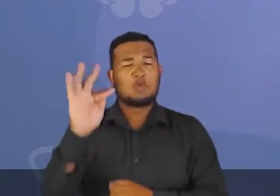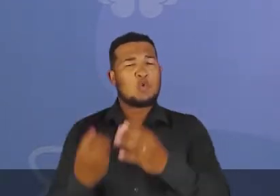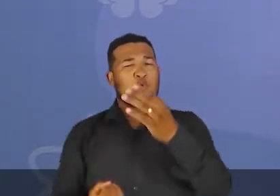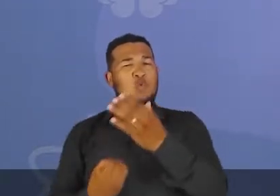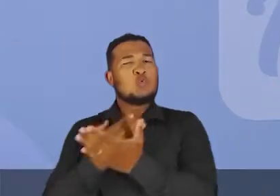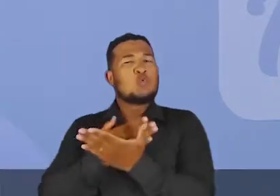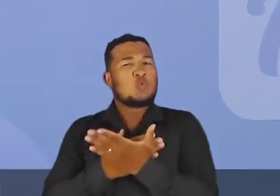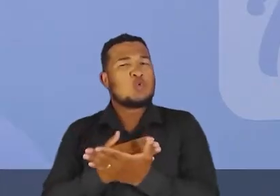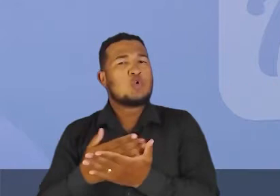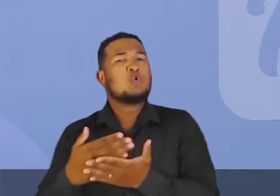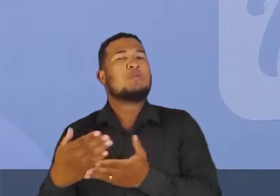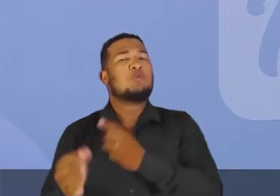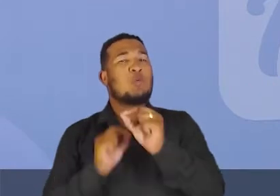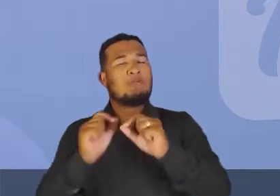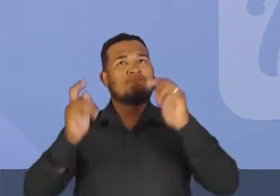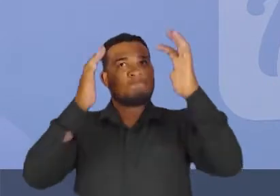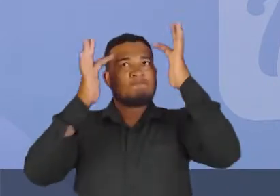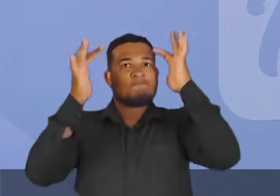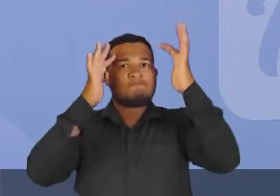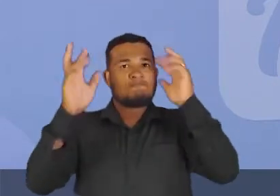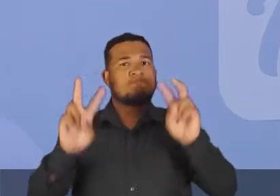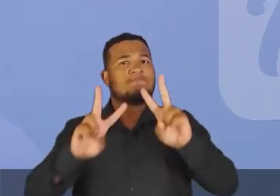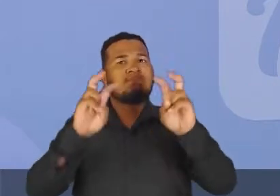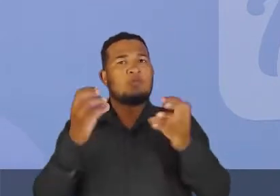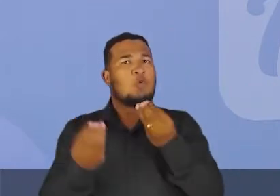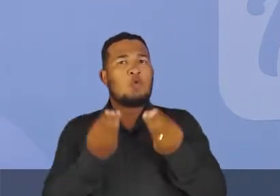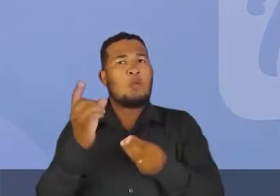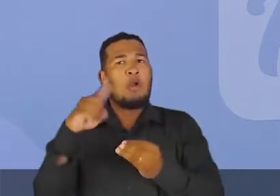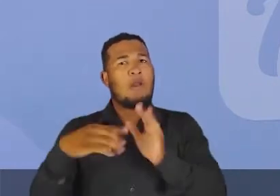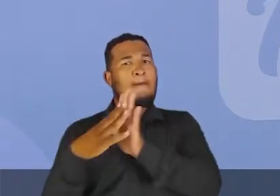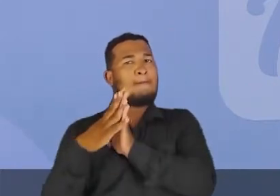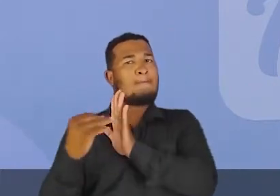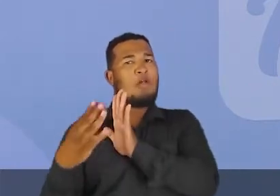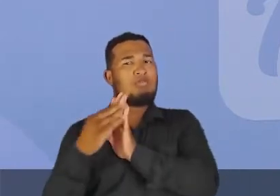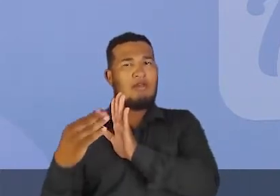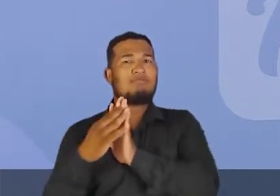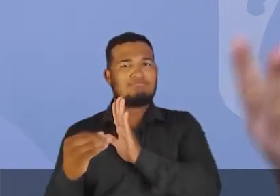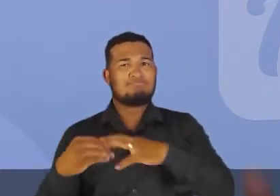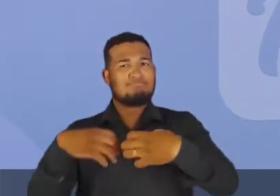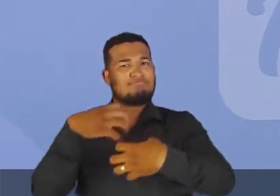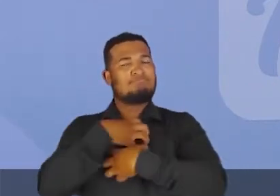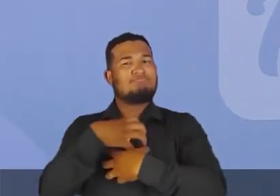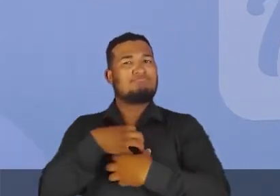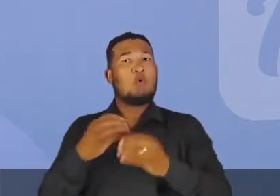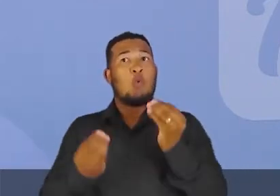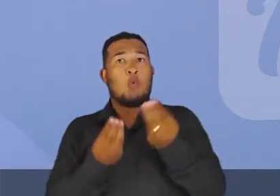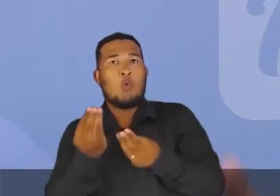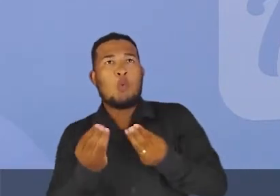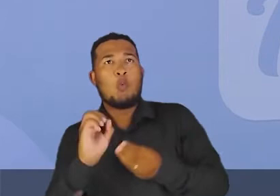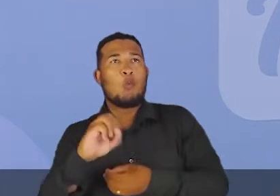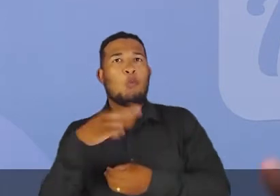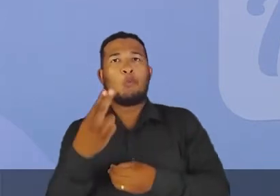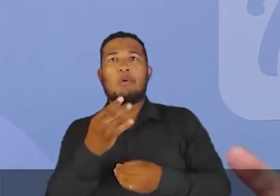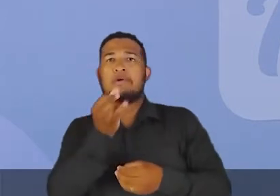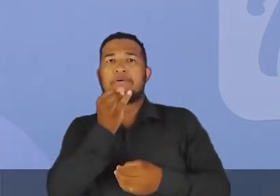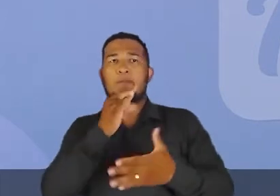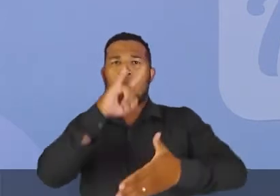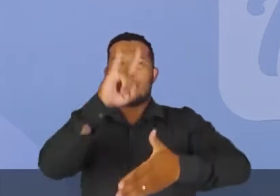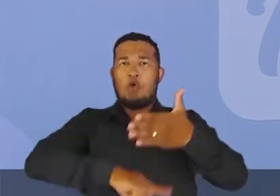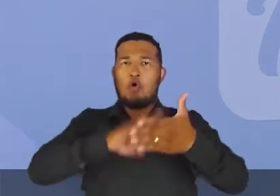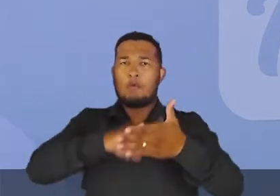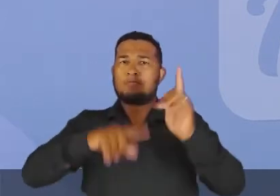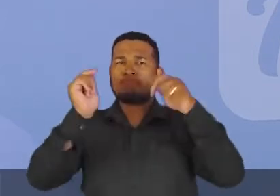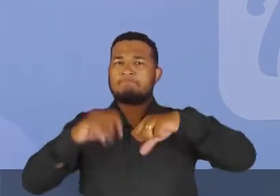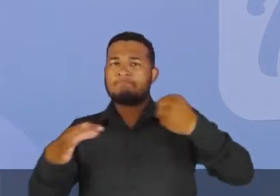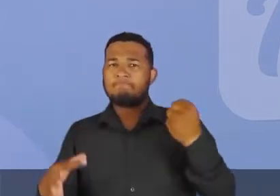se repensar, né, um modelo de uma declaração que tentasse garantir